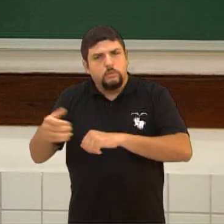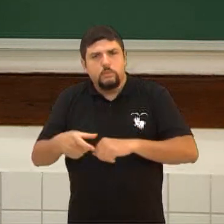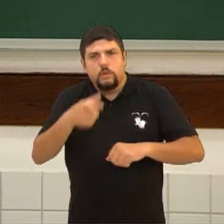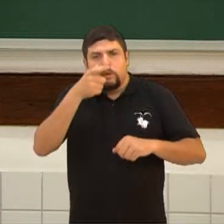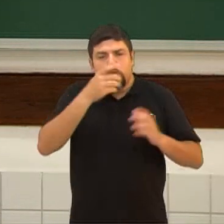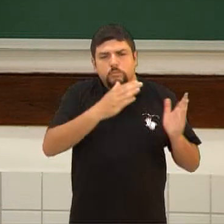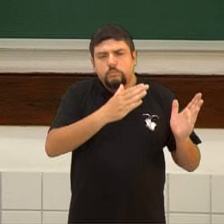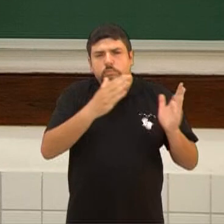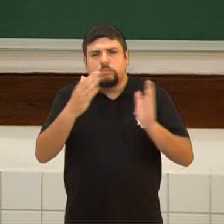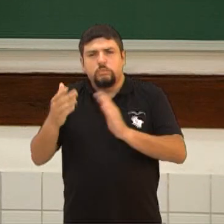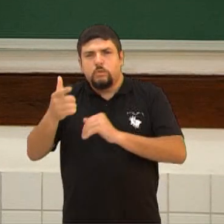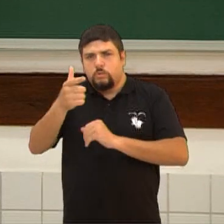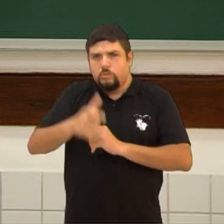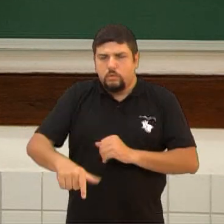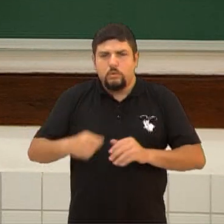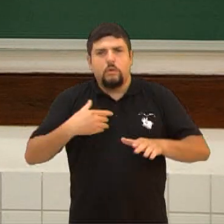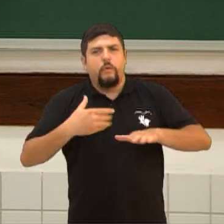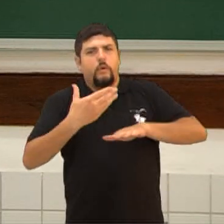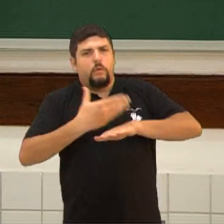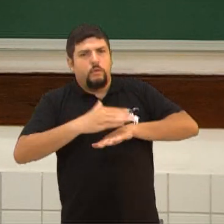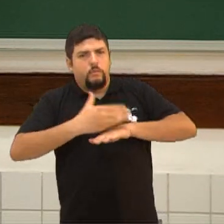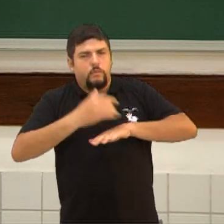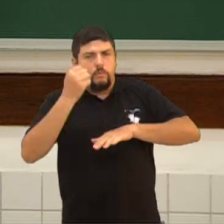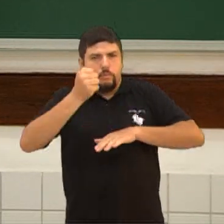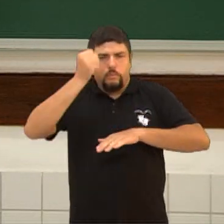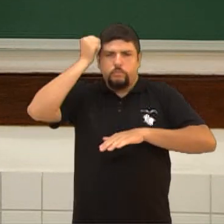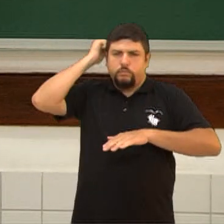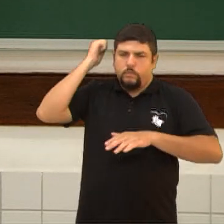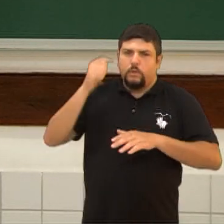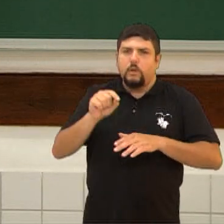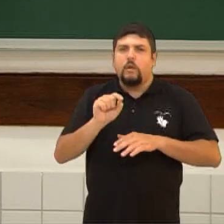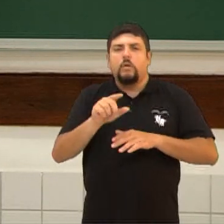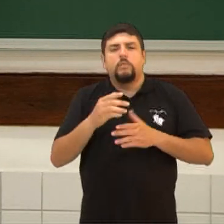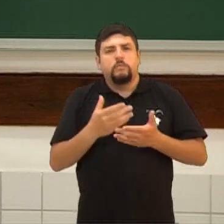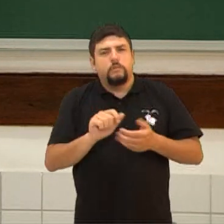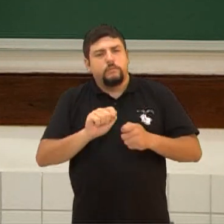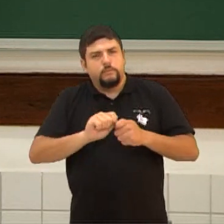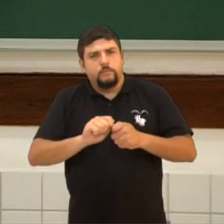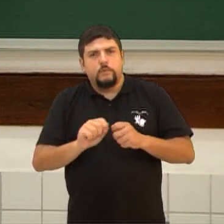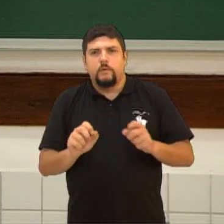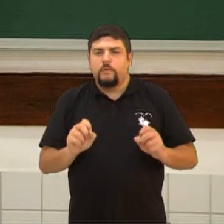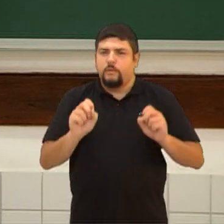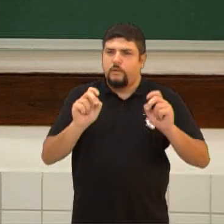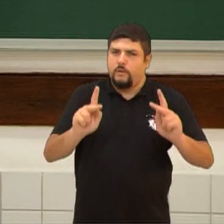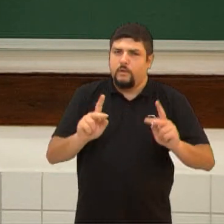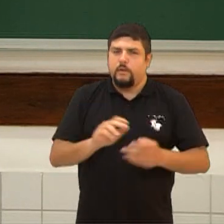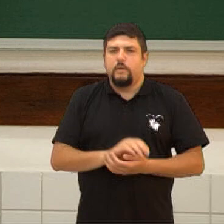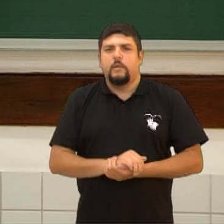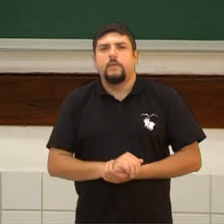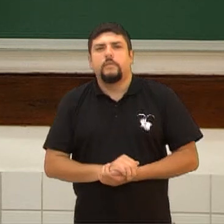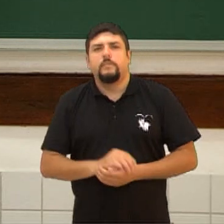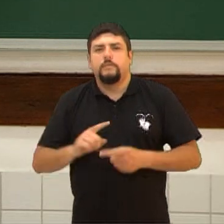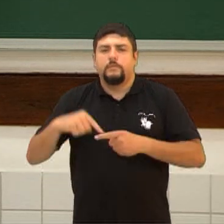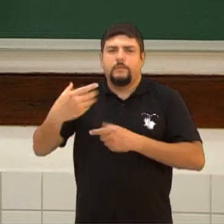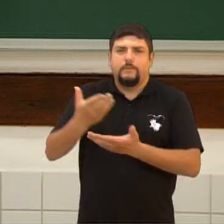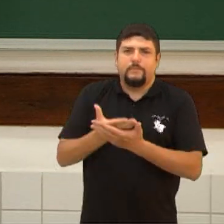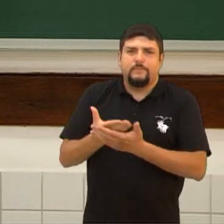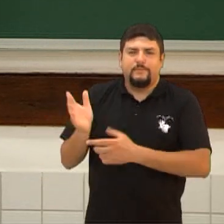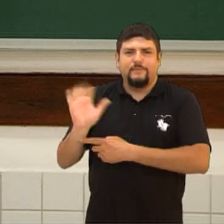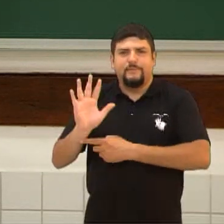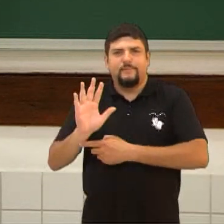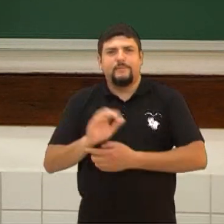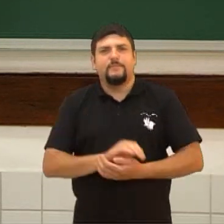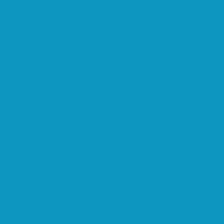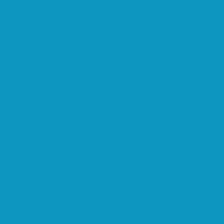aula, faça as questões de vestibular do Enem que estão nas aulas de novo para vocês poderem praticar bastante. Ok? See you next class, guys. Bye, bye.